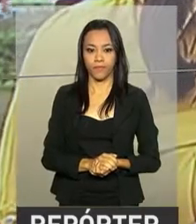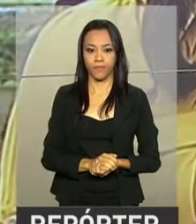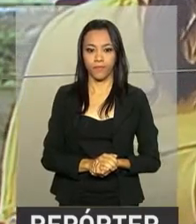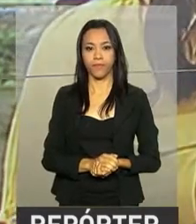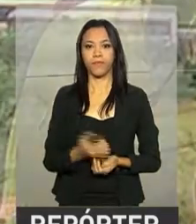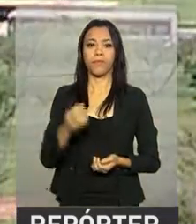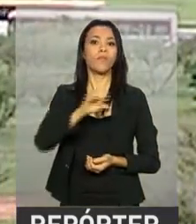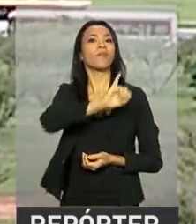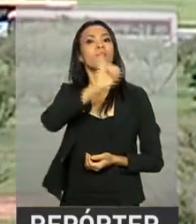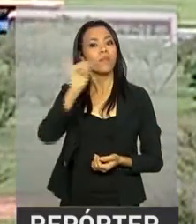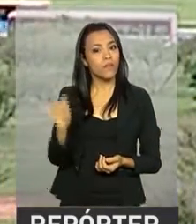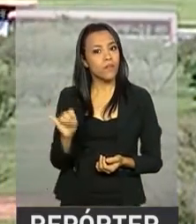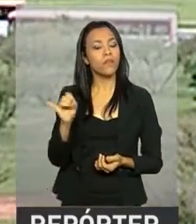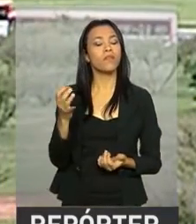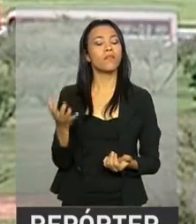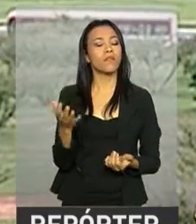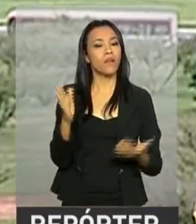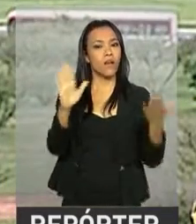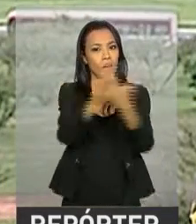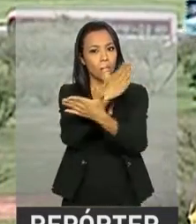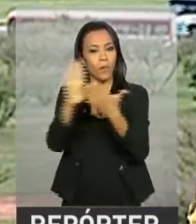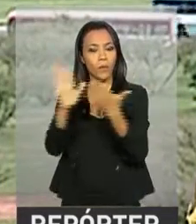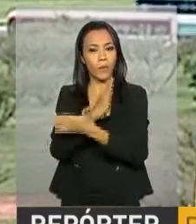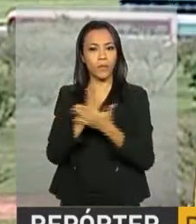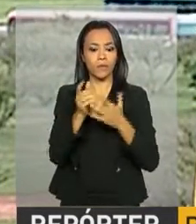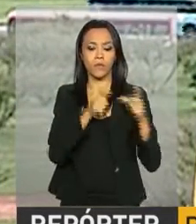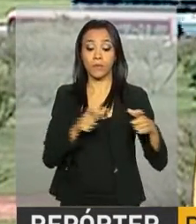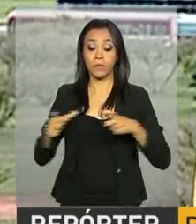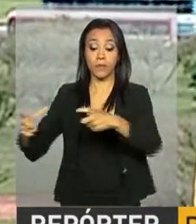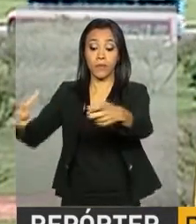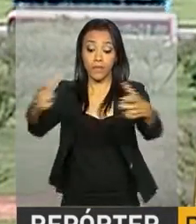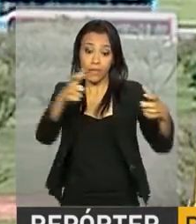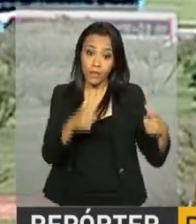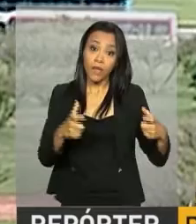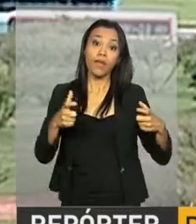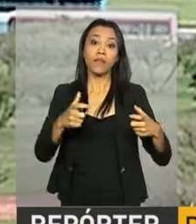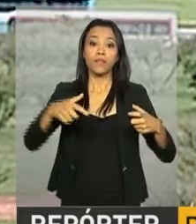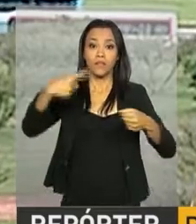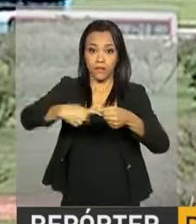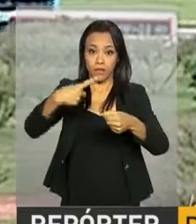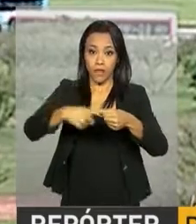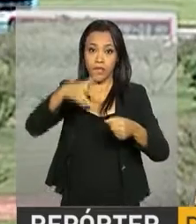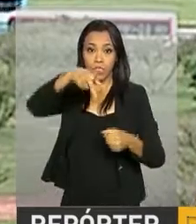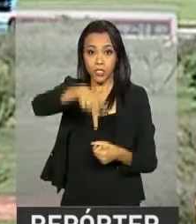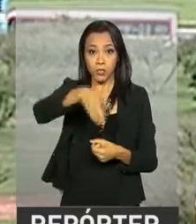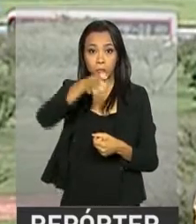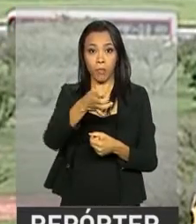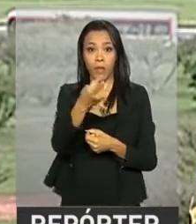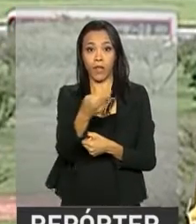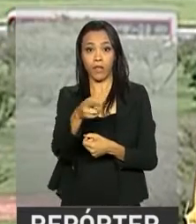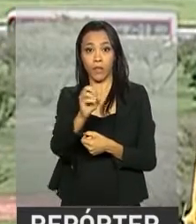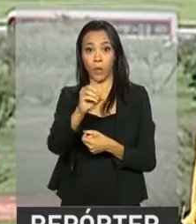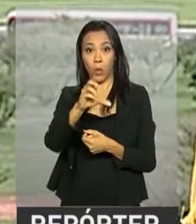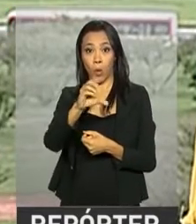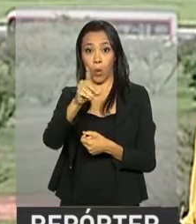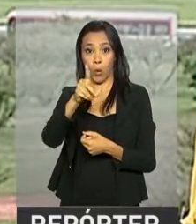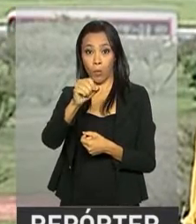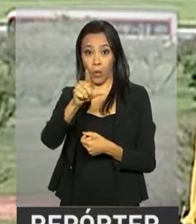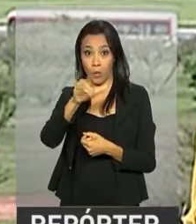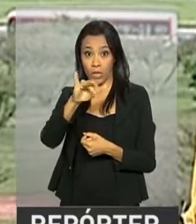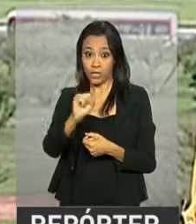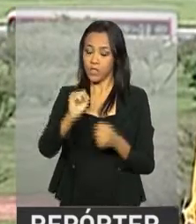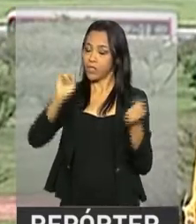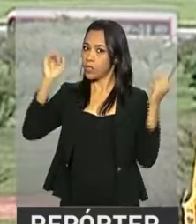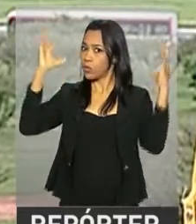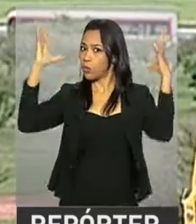Oi, Leandro. Olha, Leandro, algumas regiões do município de Petrópolis já receberam o dobro do volume de chuvas esperado